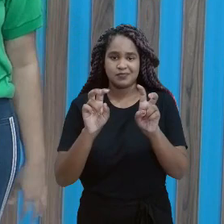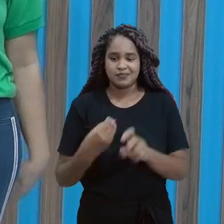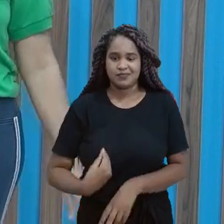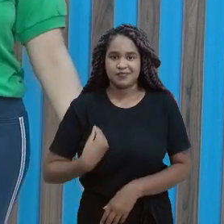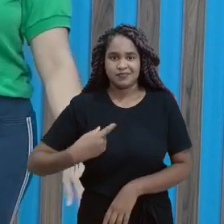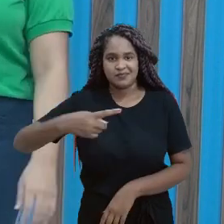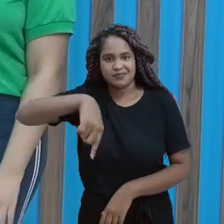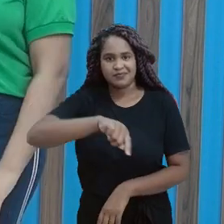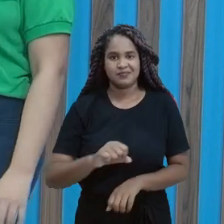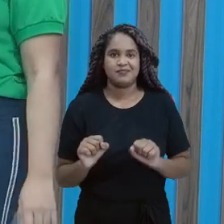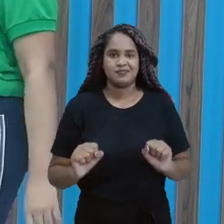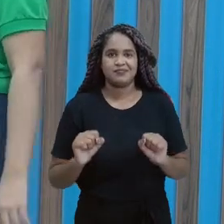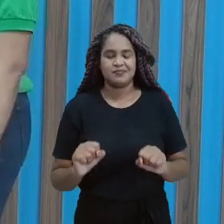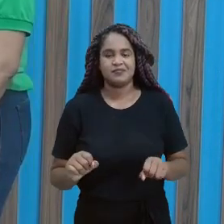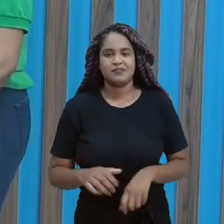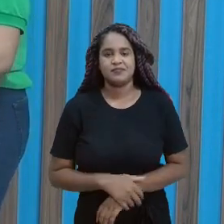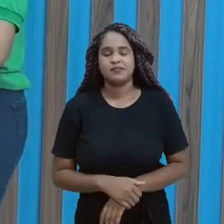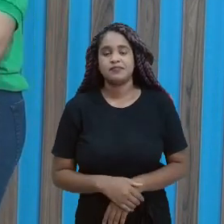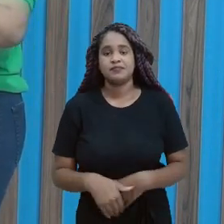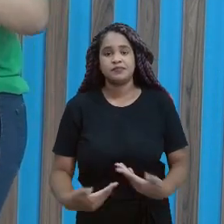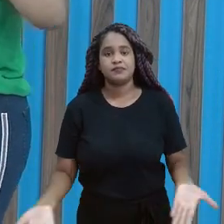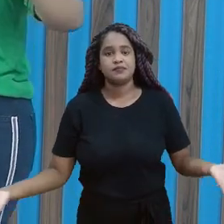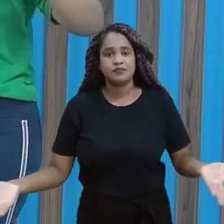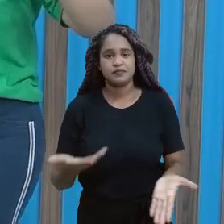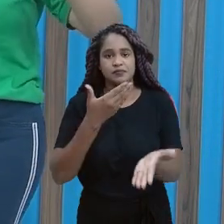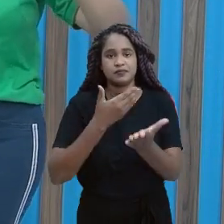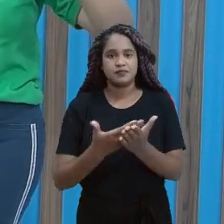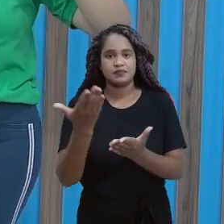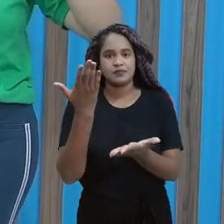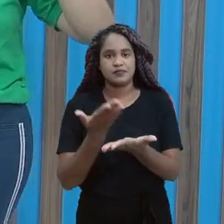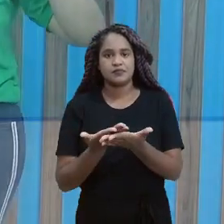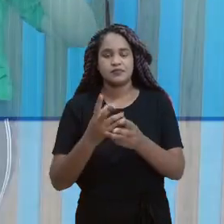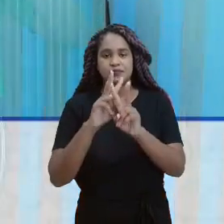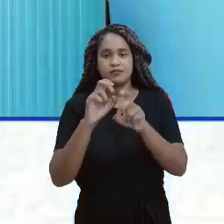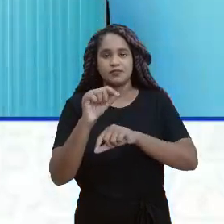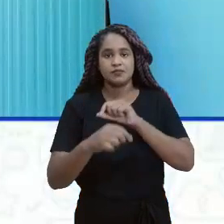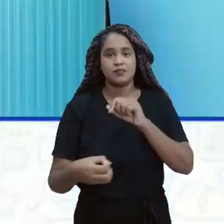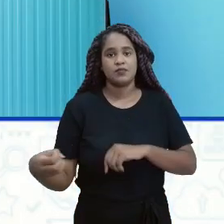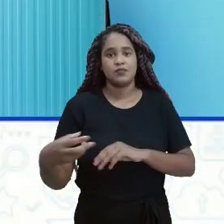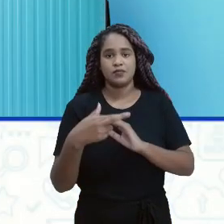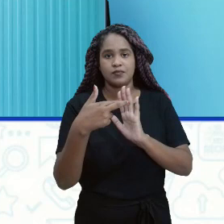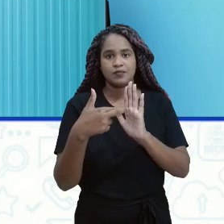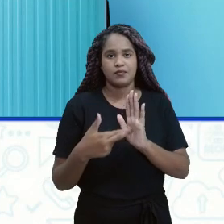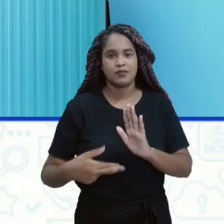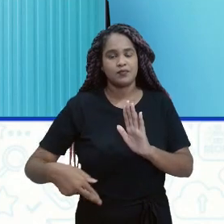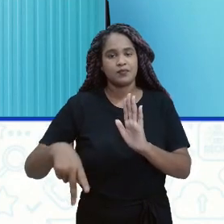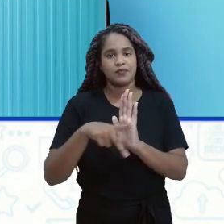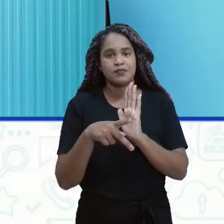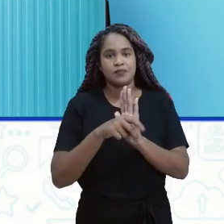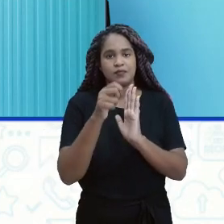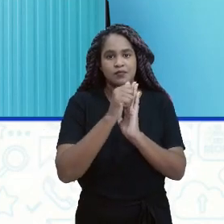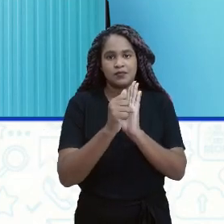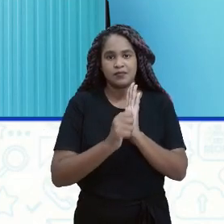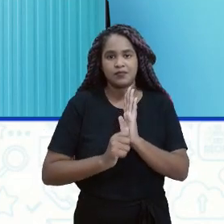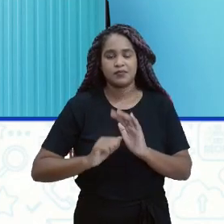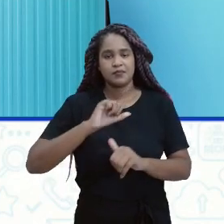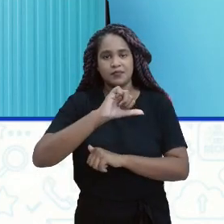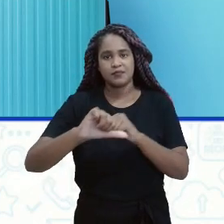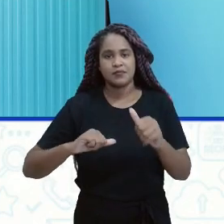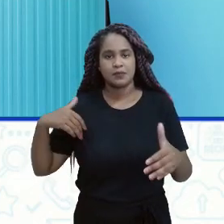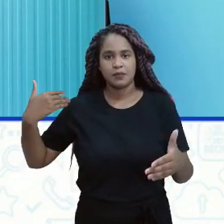né? Então vamos lá, vamos começar a aula de hoje, ó, que é sobre o novo acordo ortográfico, né? As mudanças que